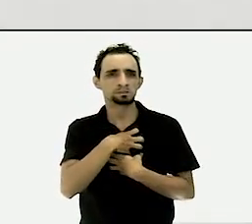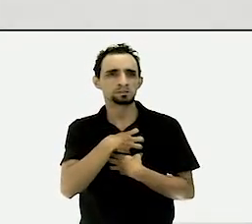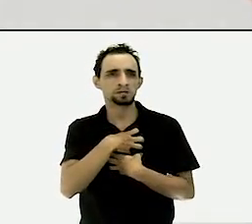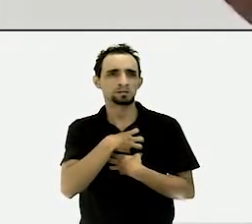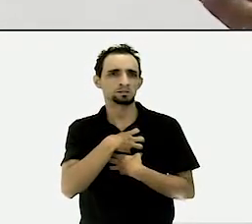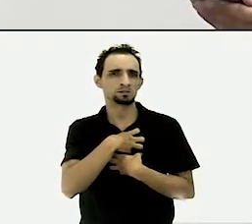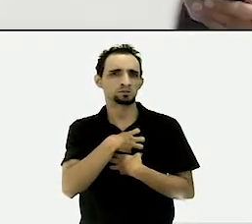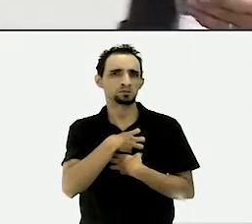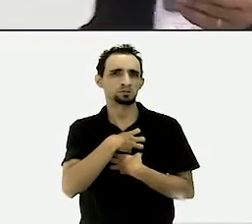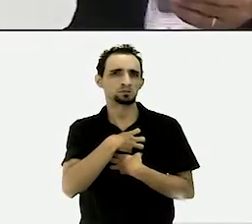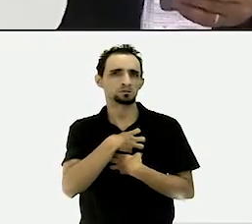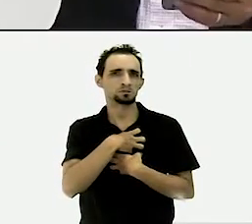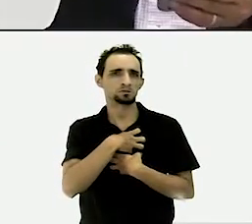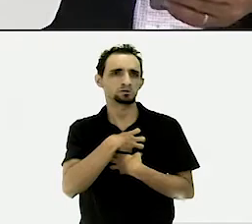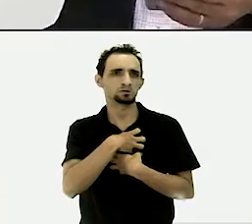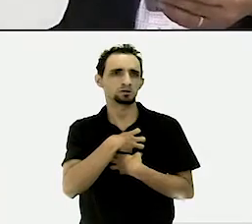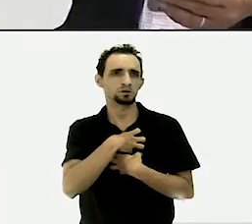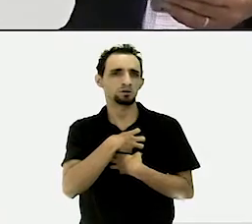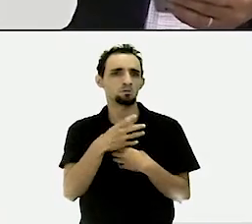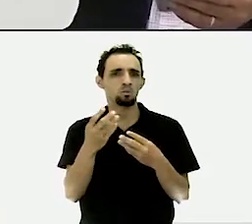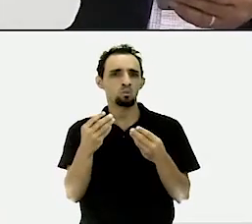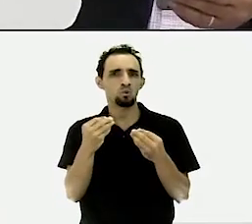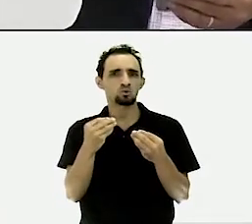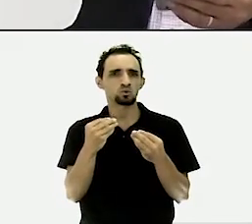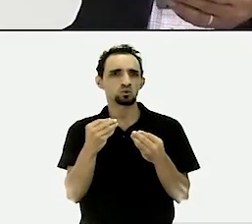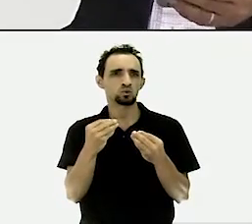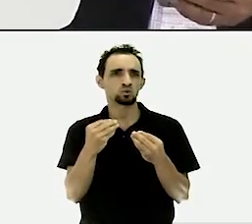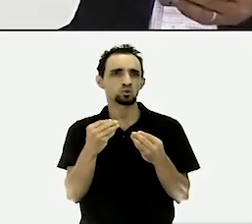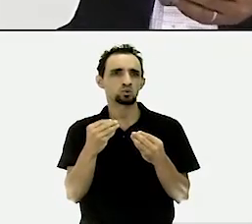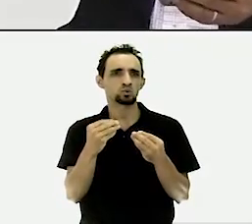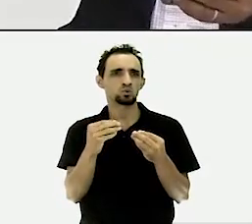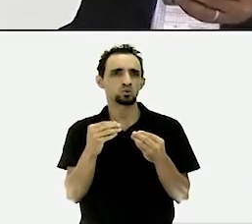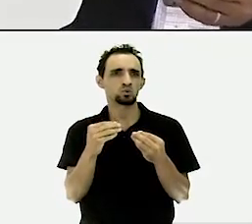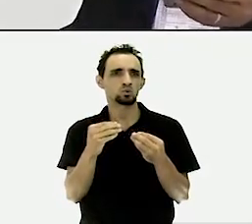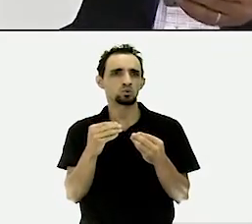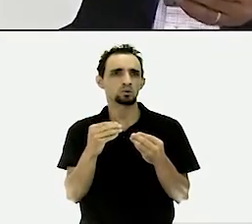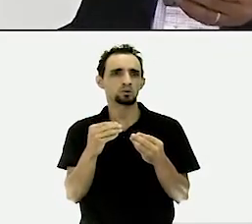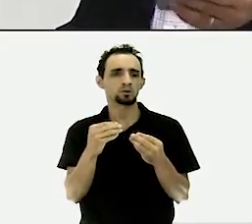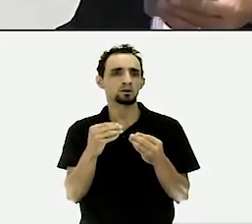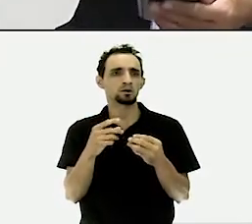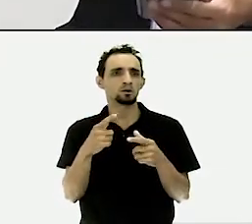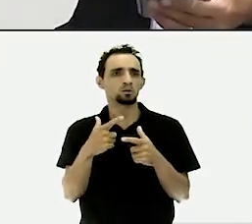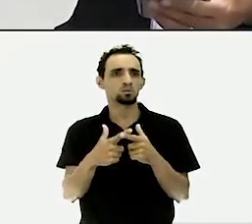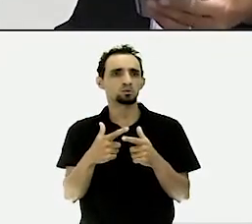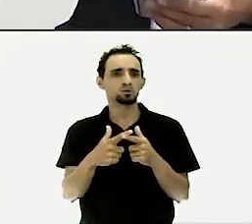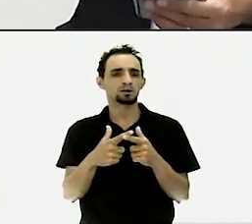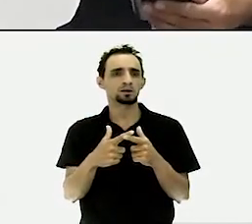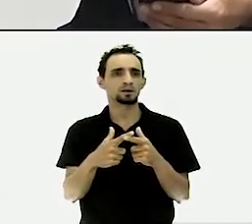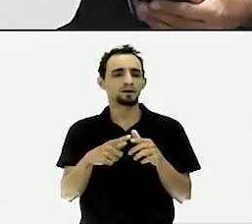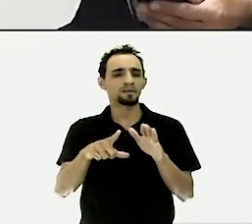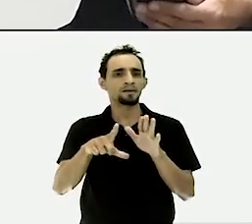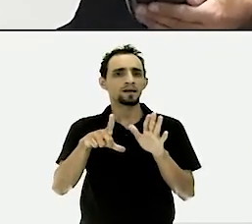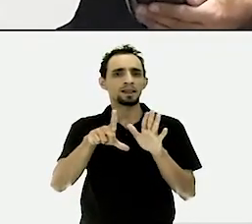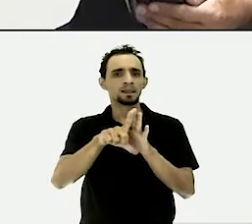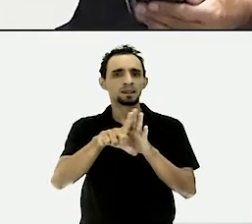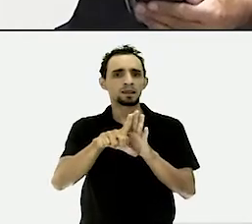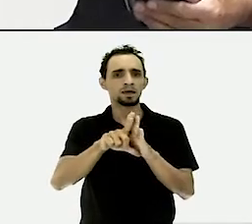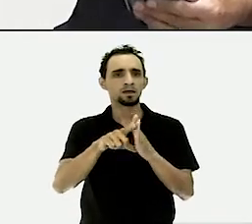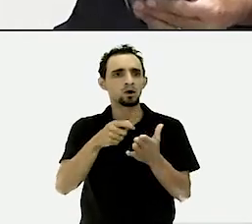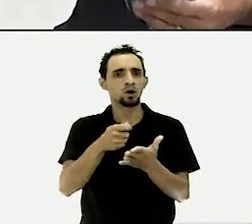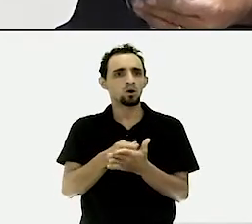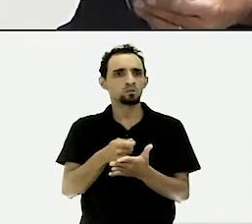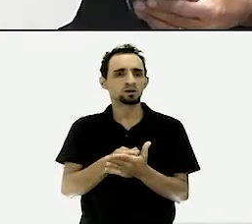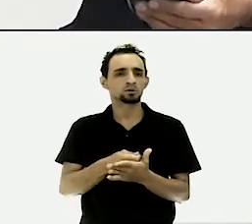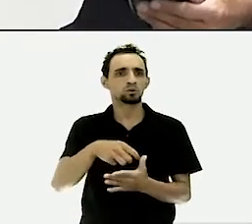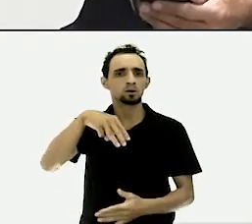é deputado. Está em exercício ainda, mesmo fazendo tudo isso, está em exercício. Federal, estadual? Federal. Daqui do estado de São Paulo, Rosa? Não. Desculpa a pergunta. Não, não é do estado de São Paulo.